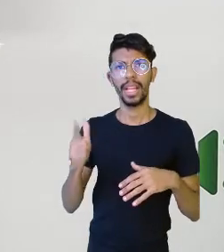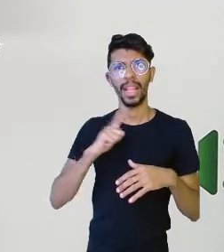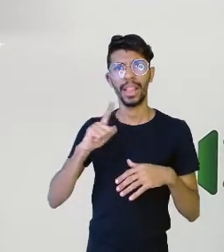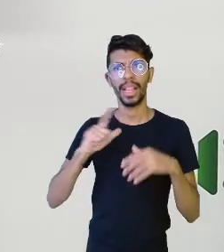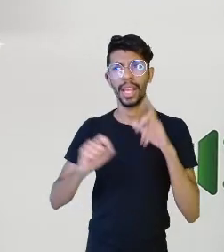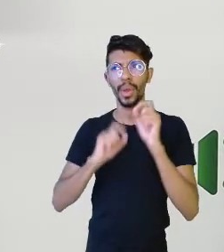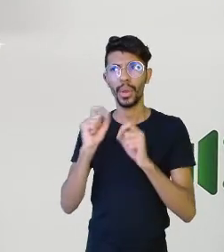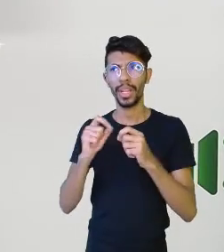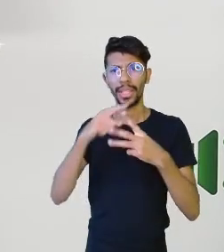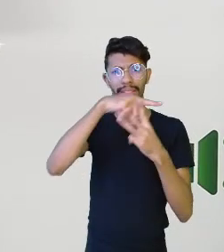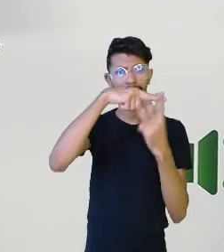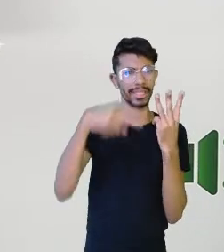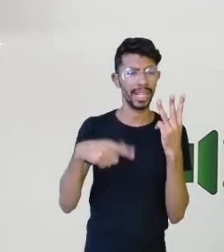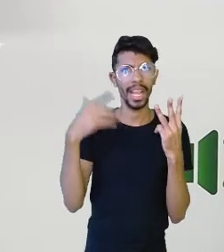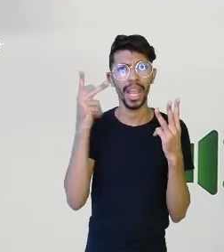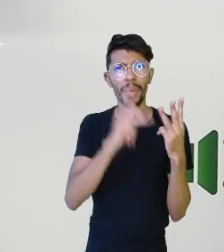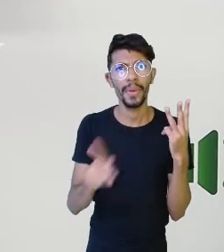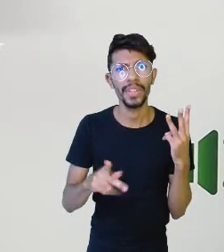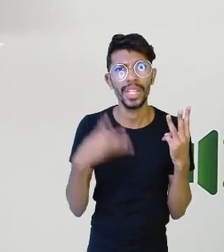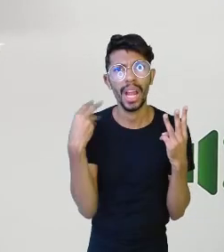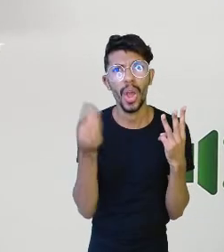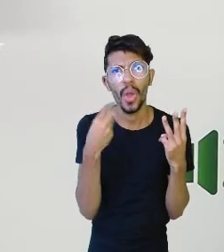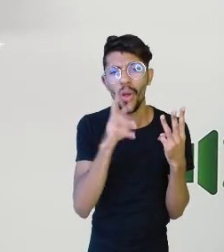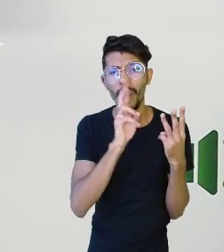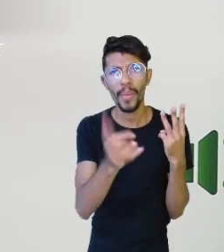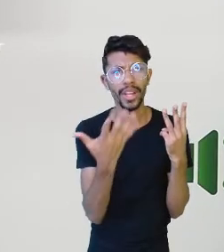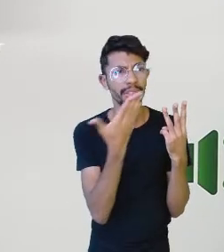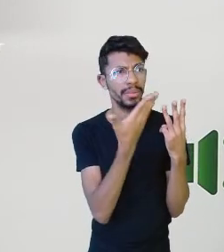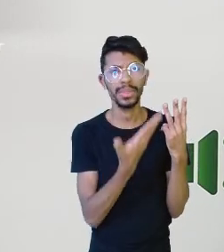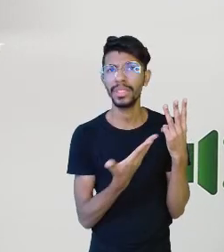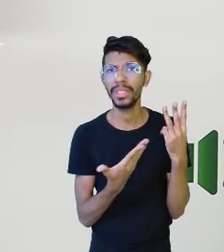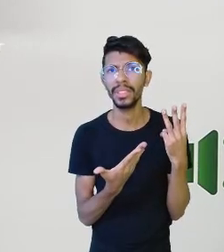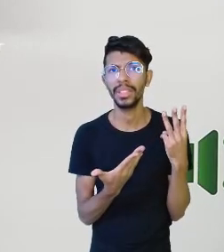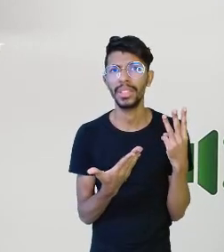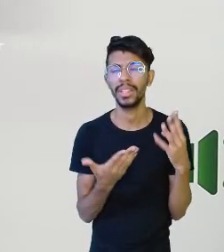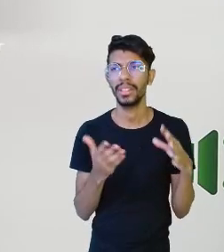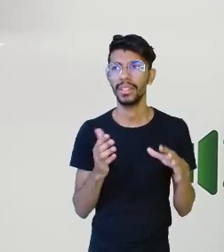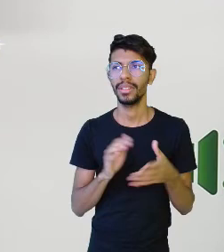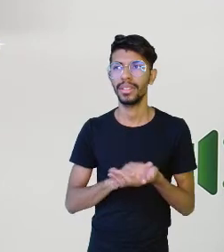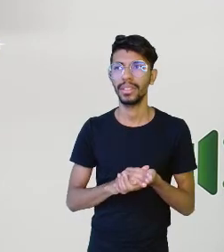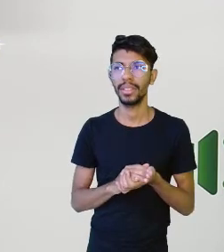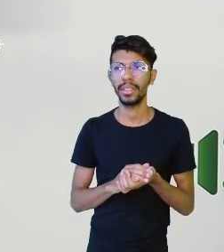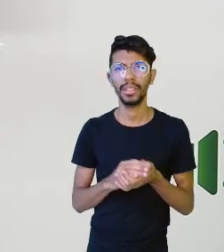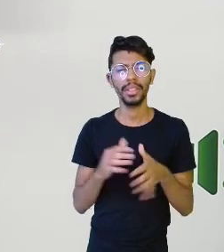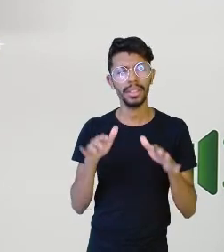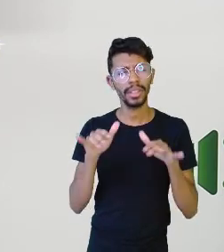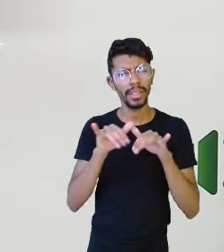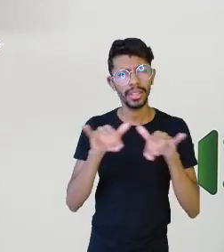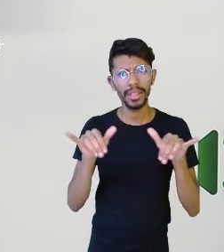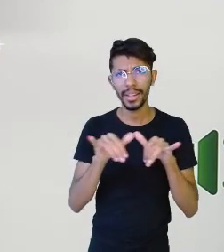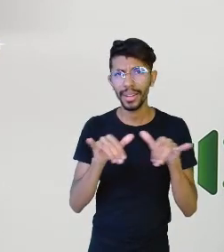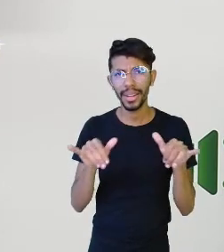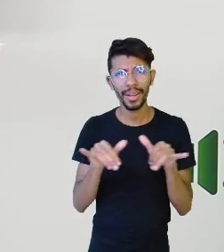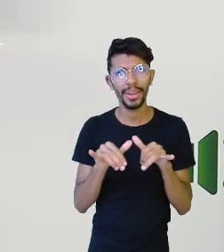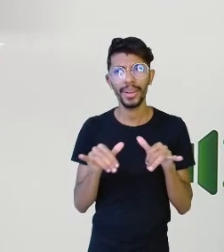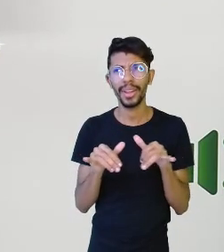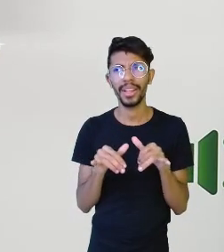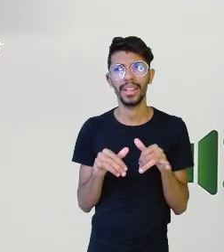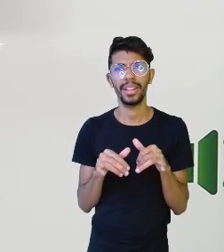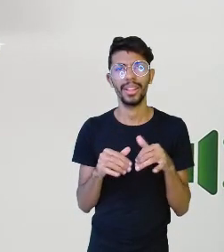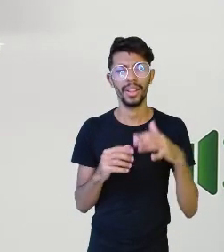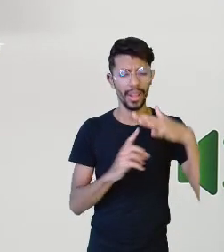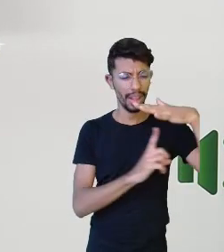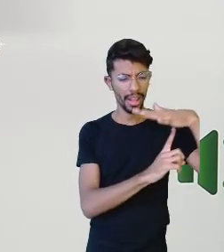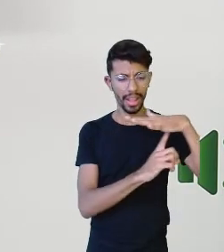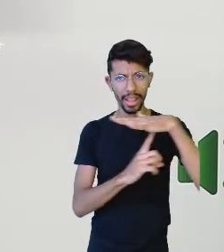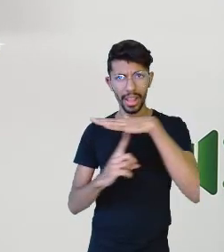3 termos aí. Como é que eu vou fazer essa adição de fração? Não esquenta. O denominador